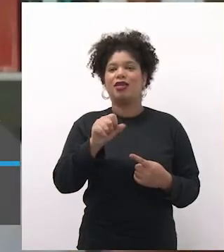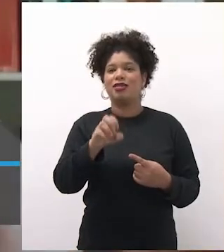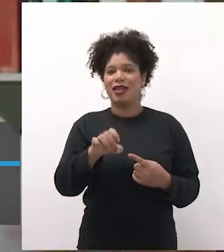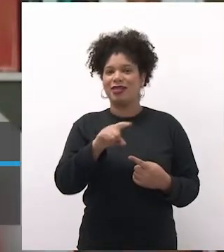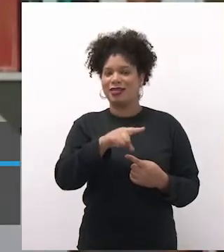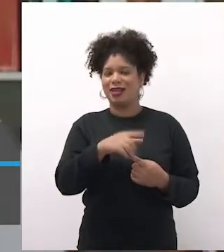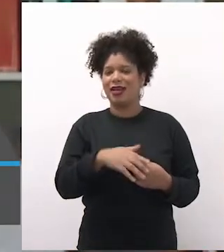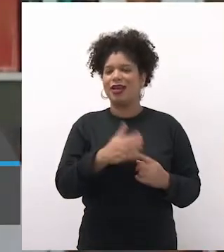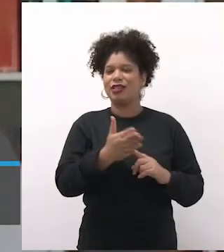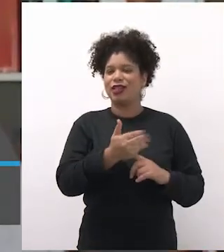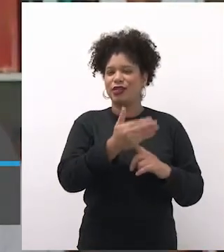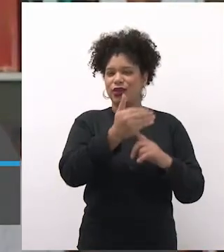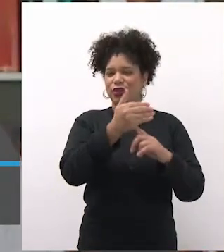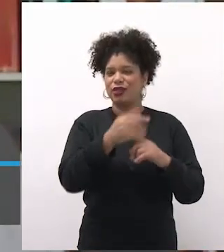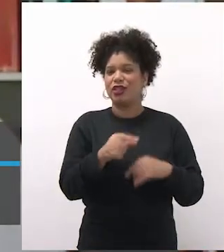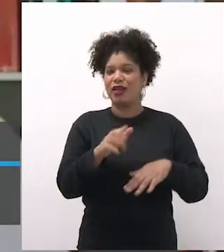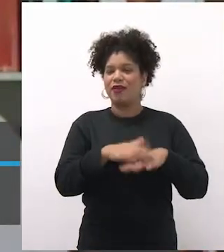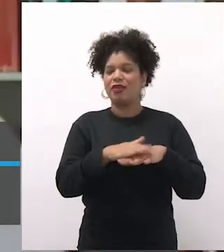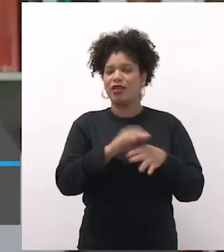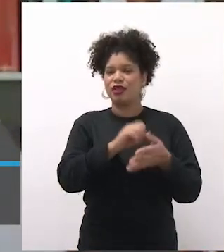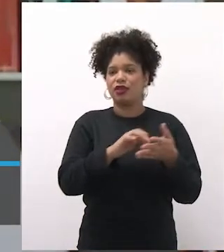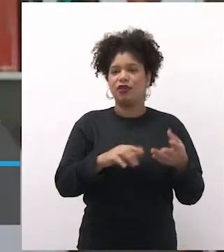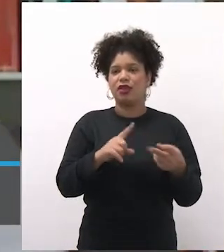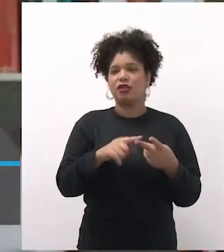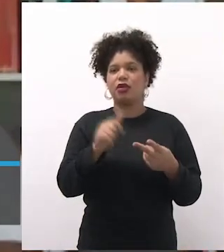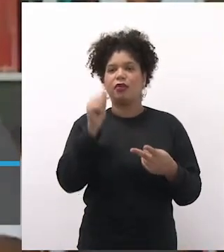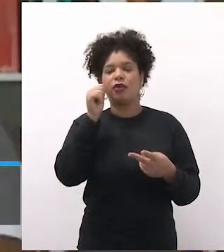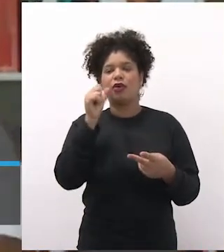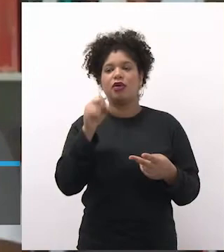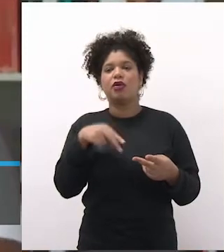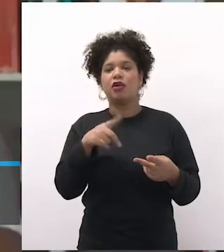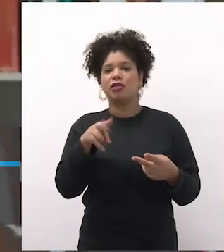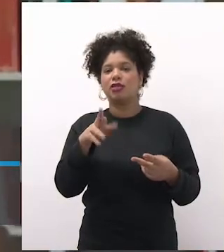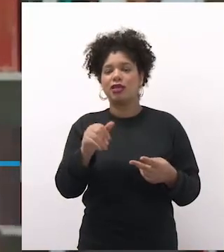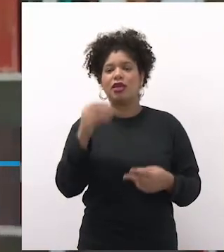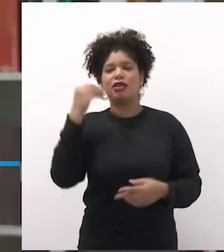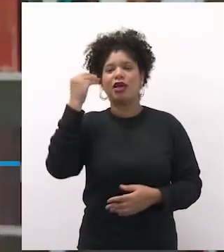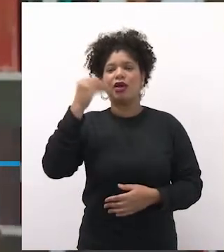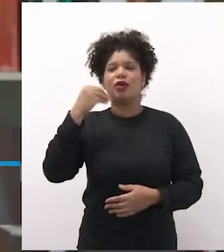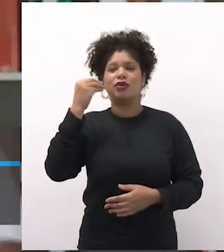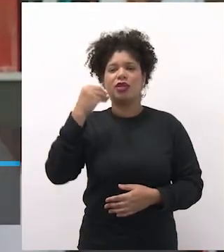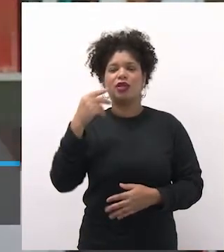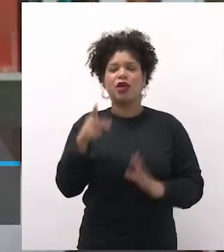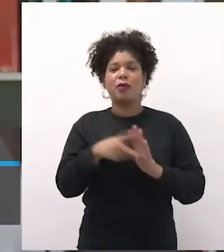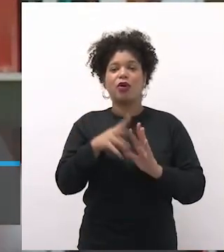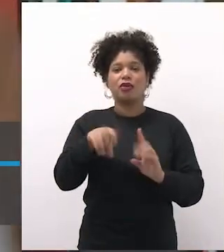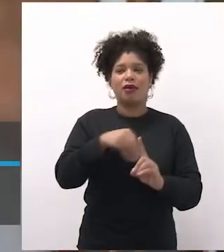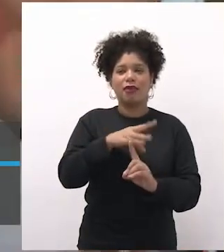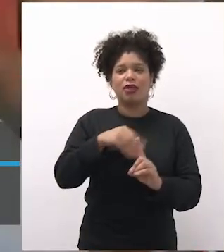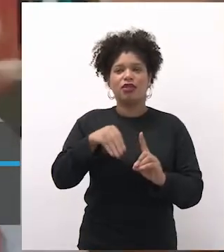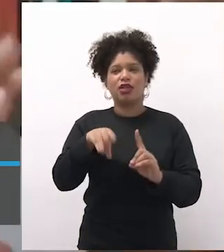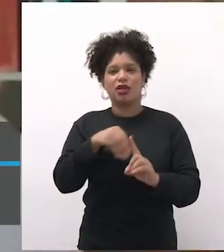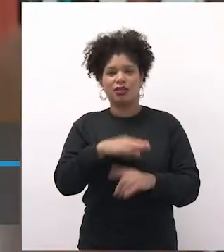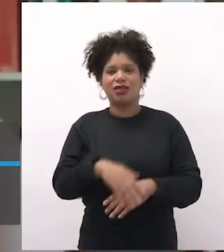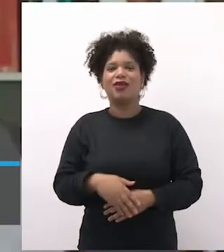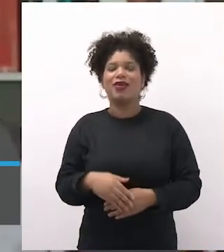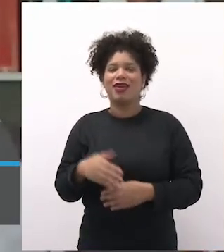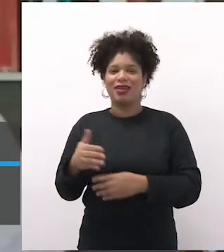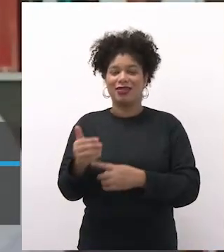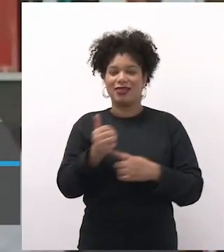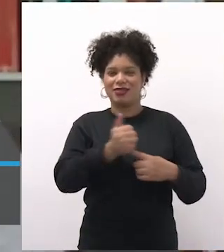fica incumbida de fazer uma determinada tarefa. Sandra tem mais experiência para mediação, por exemplo, traz Sandra para